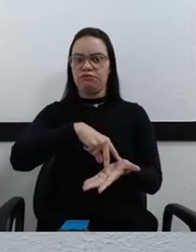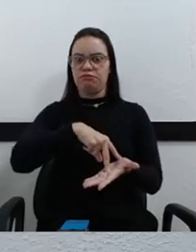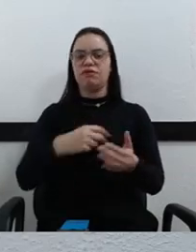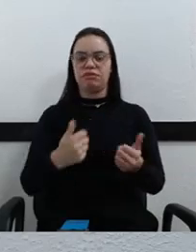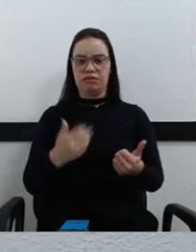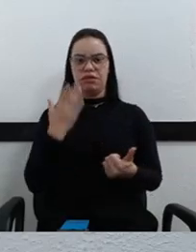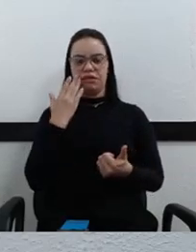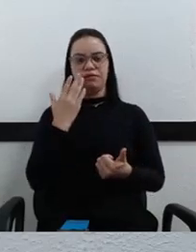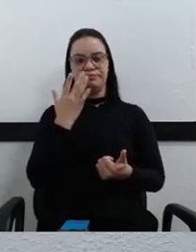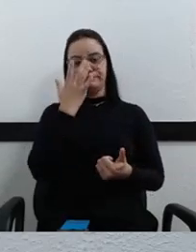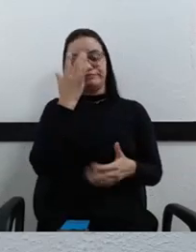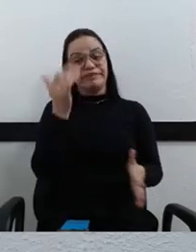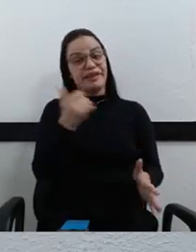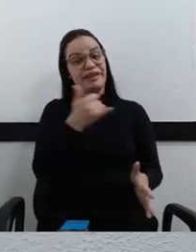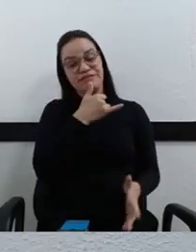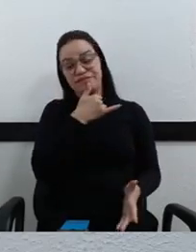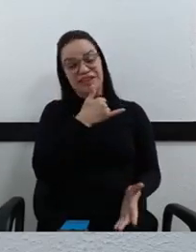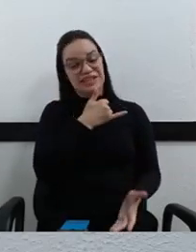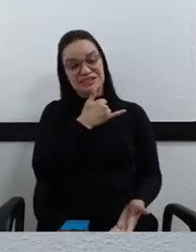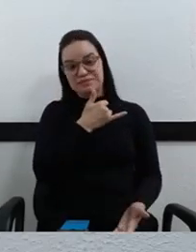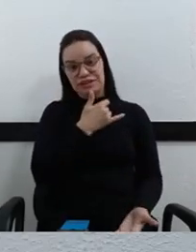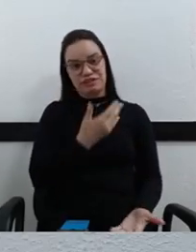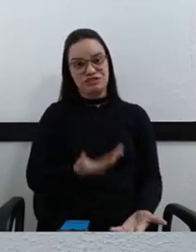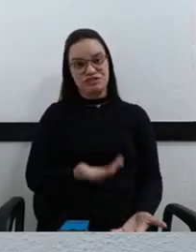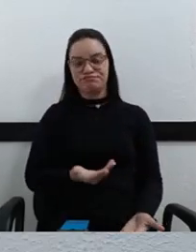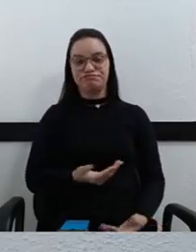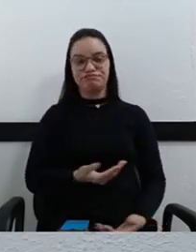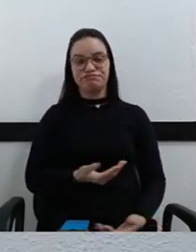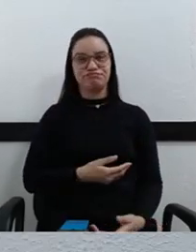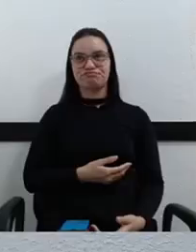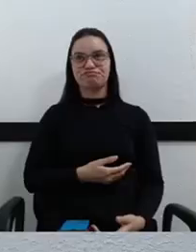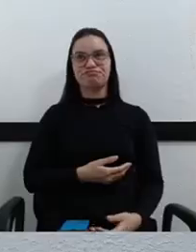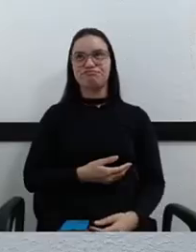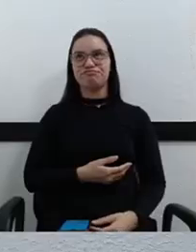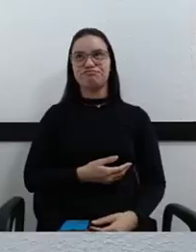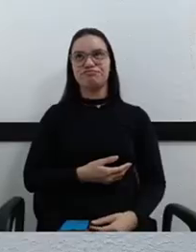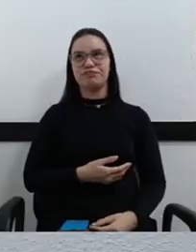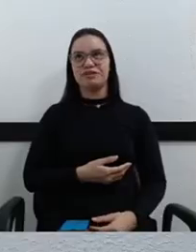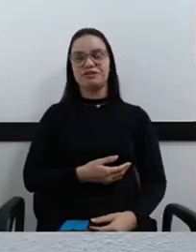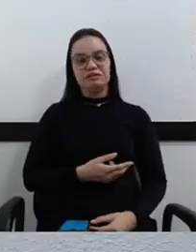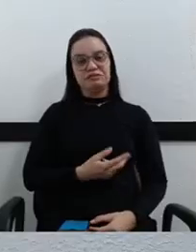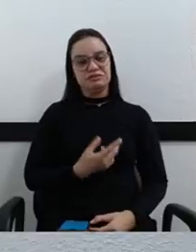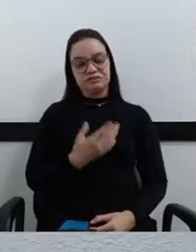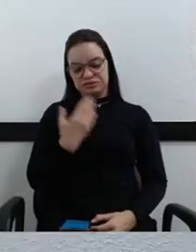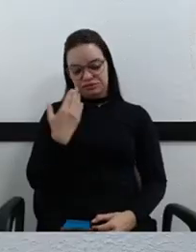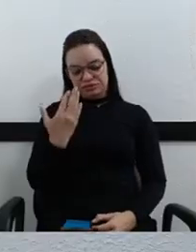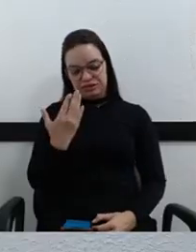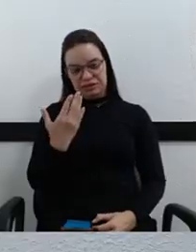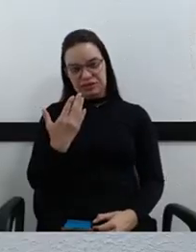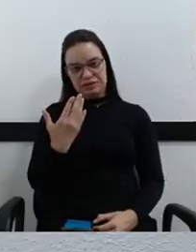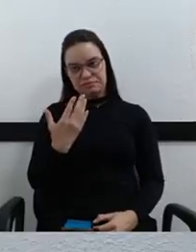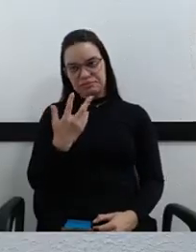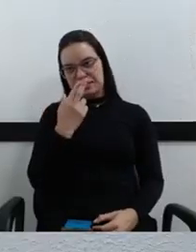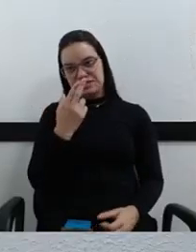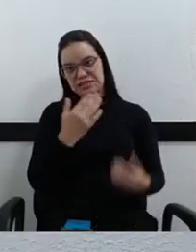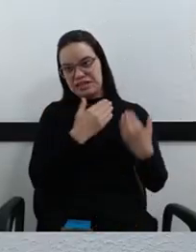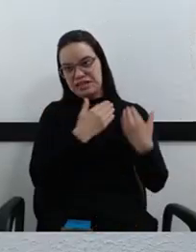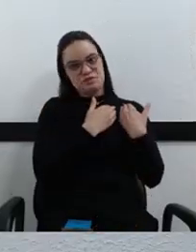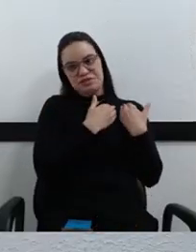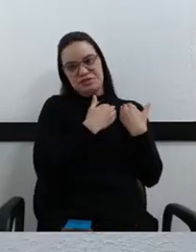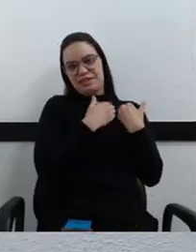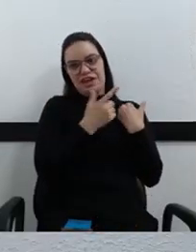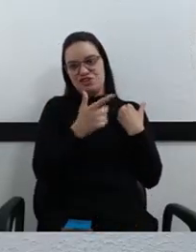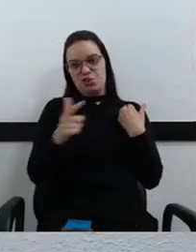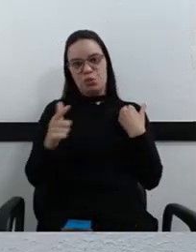retratável. Infelizmente, não me parece responsável